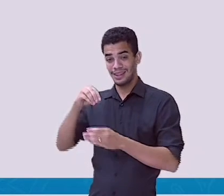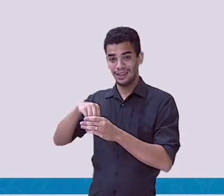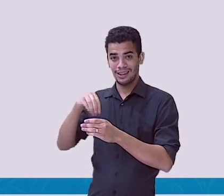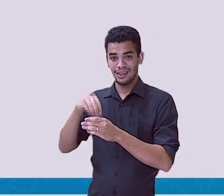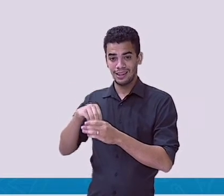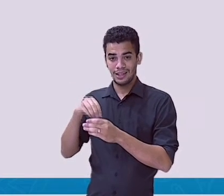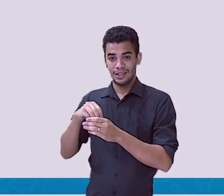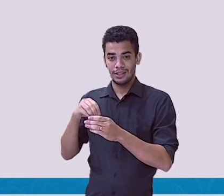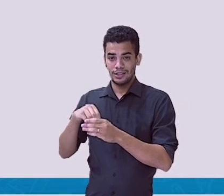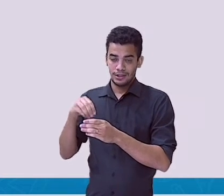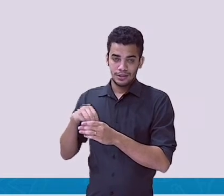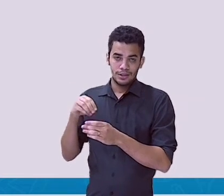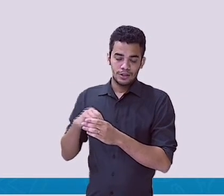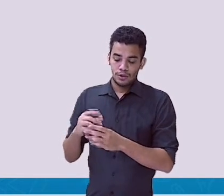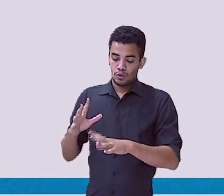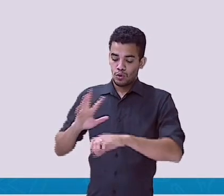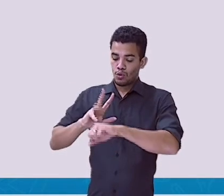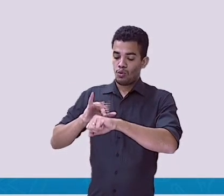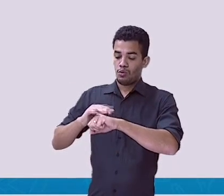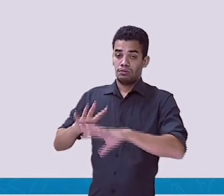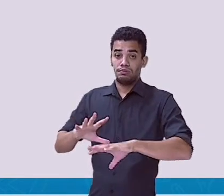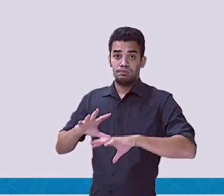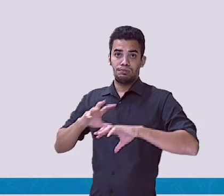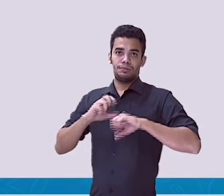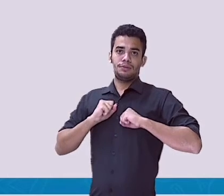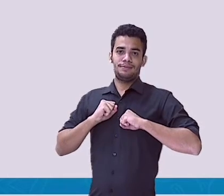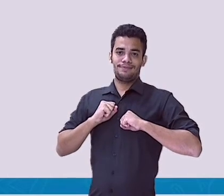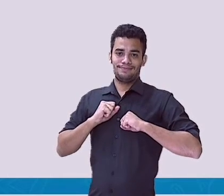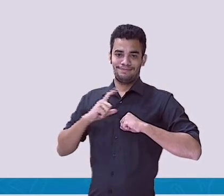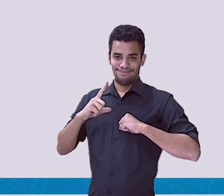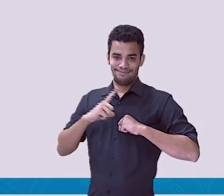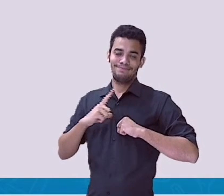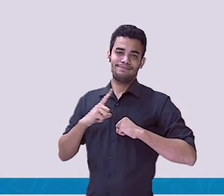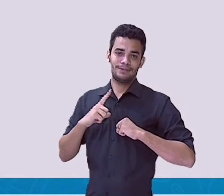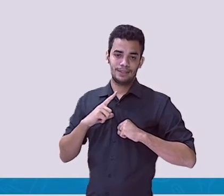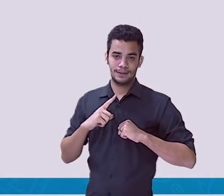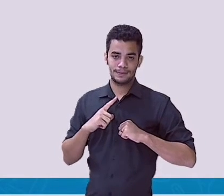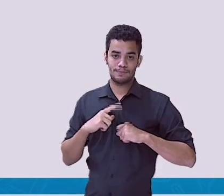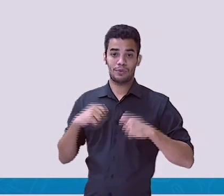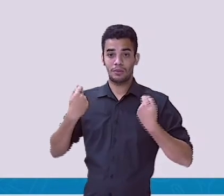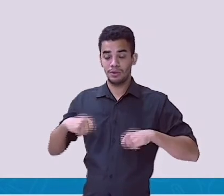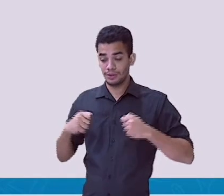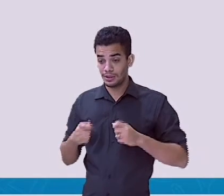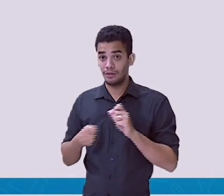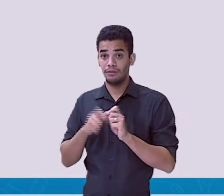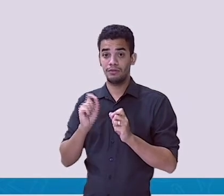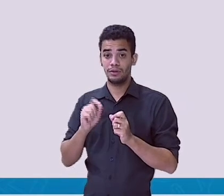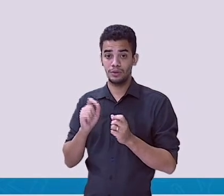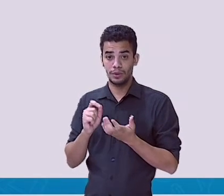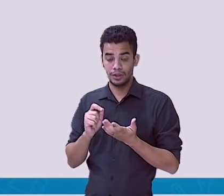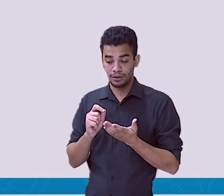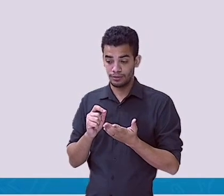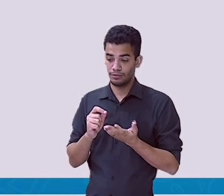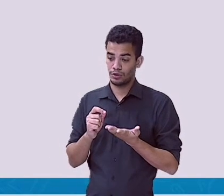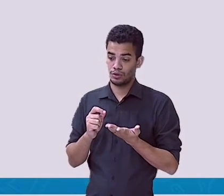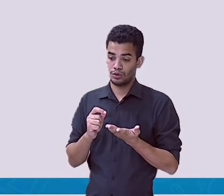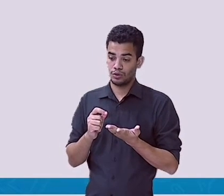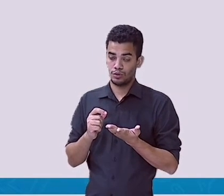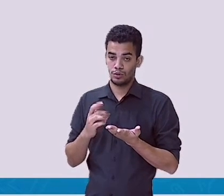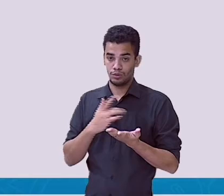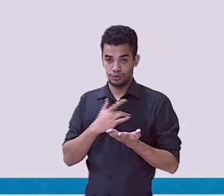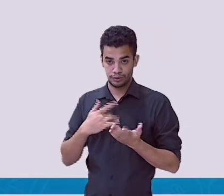aqui, se organizar de uma forma que a pessoa consiga se manter saudável, é o baço. Então, no